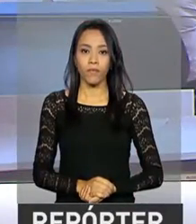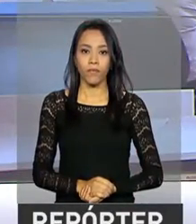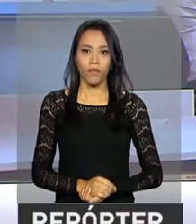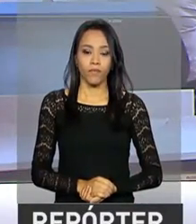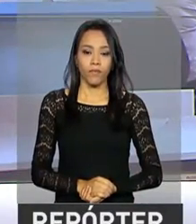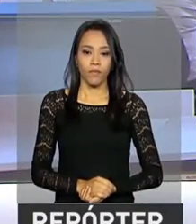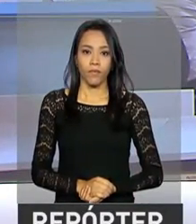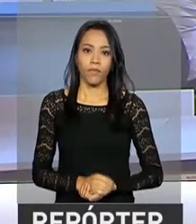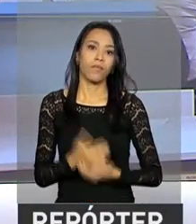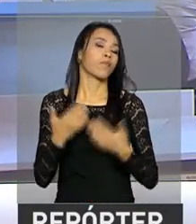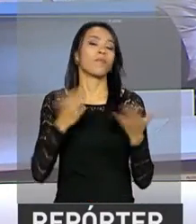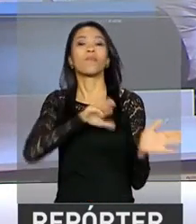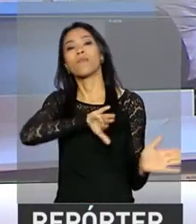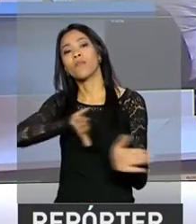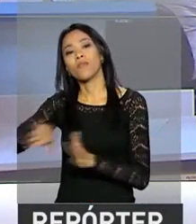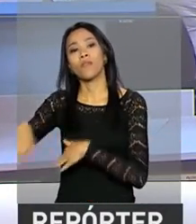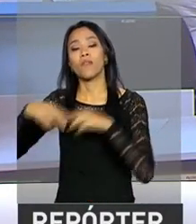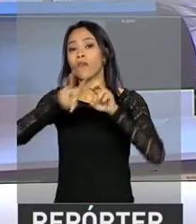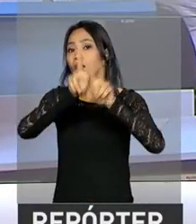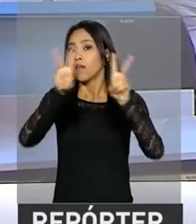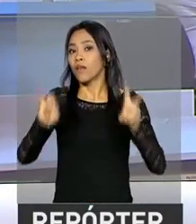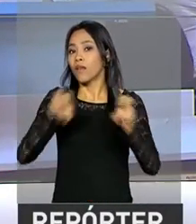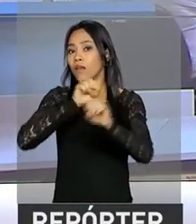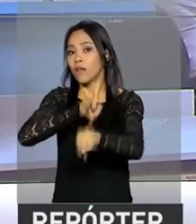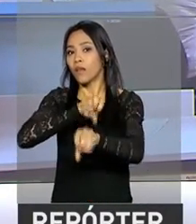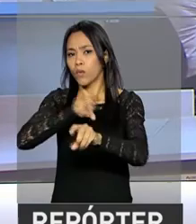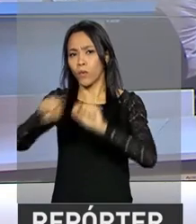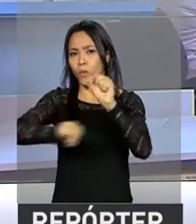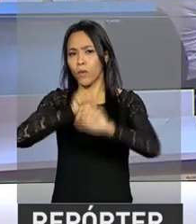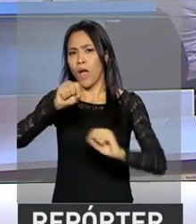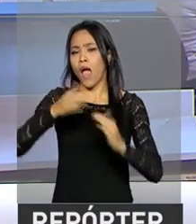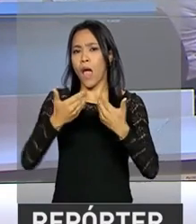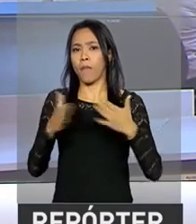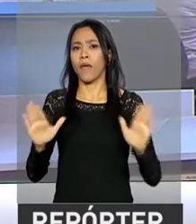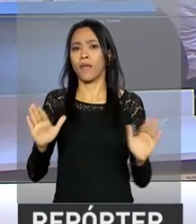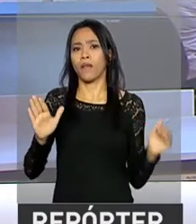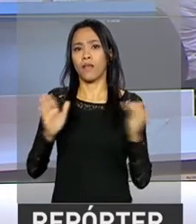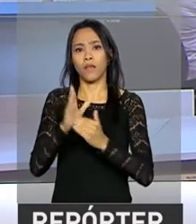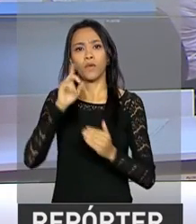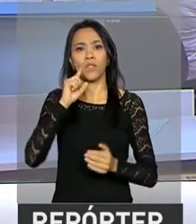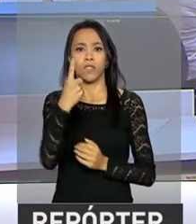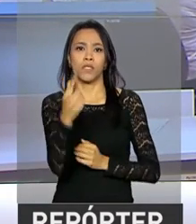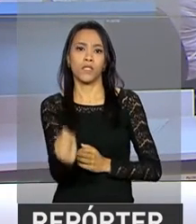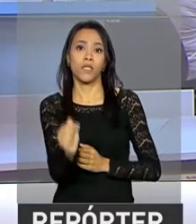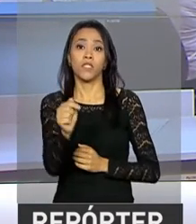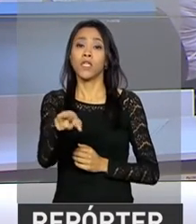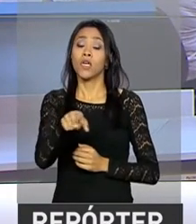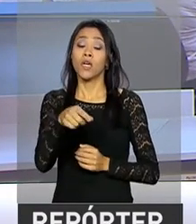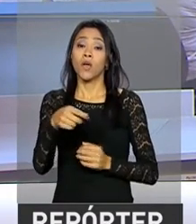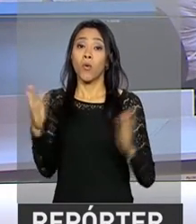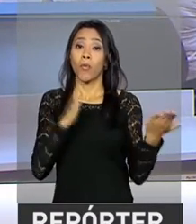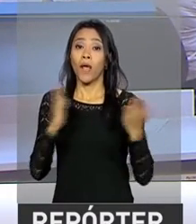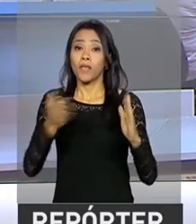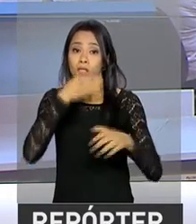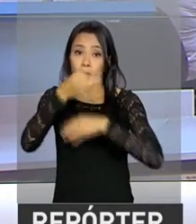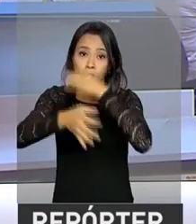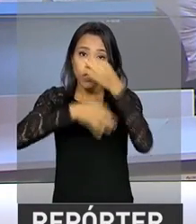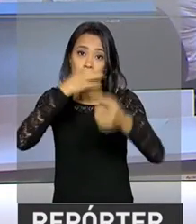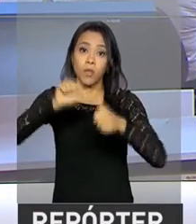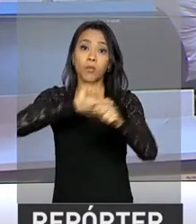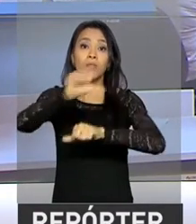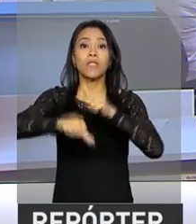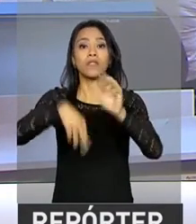falar de educação agora está aberto até o próximo dia 17 o prazo para enviar sugestões de mudanças no